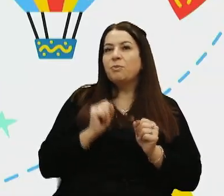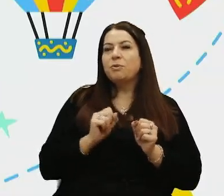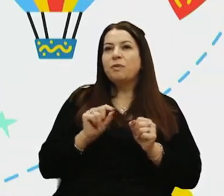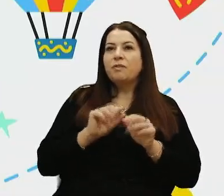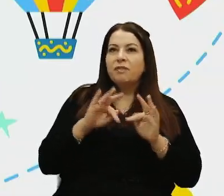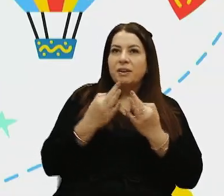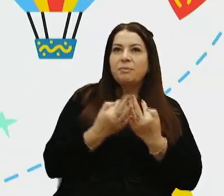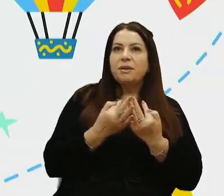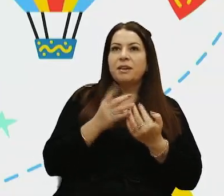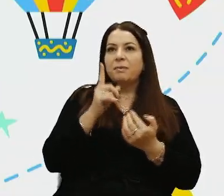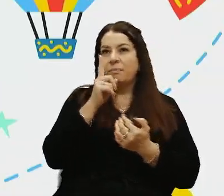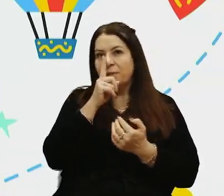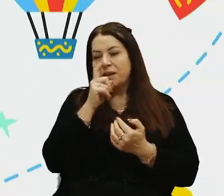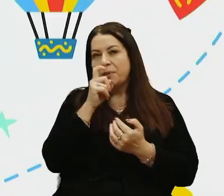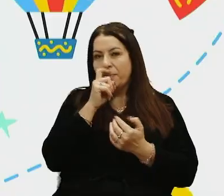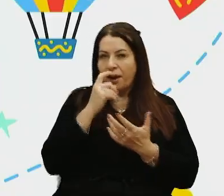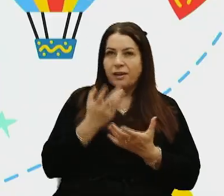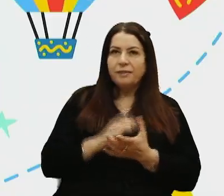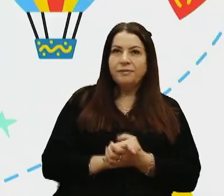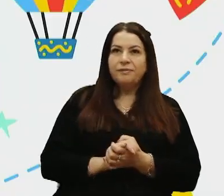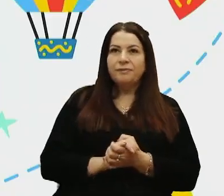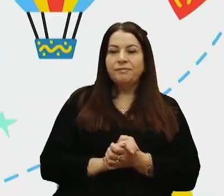família, cuidei do pai, da mãe.